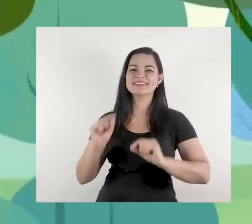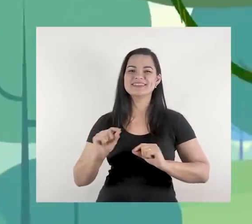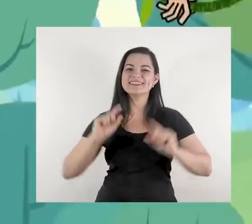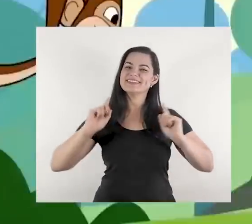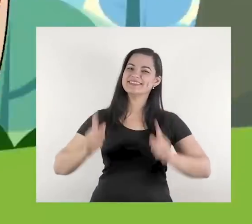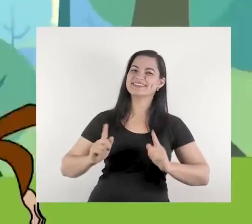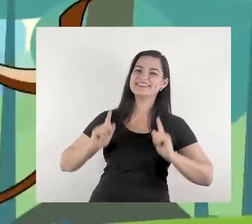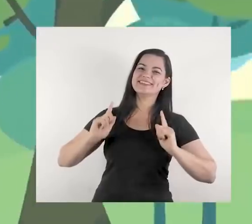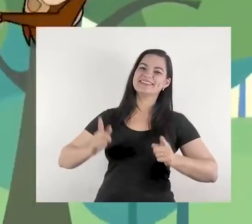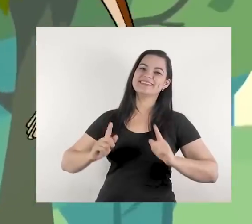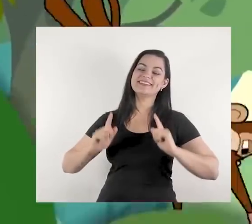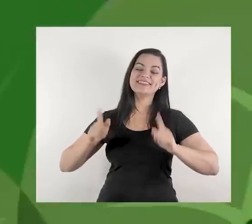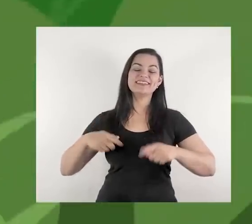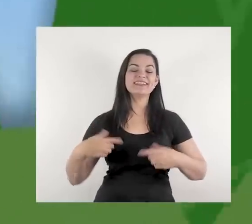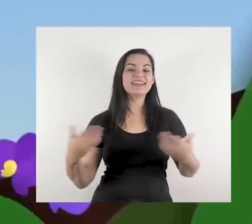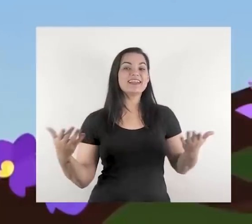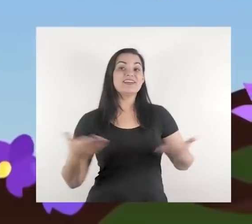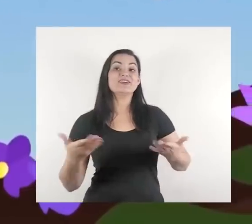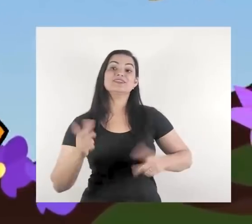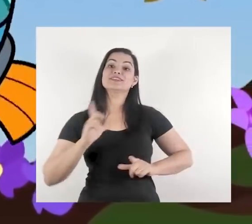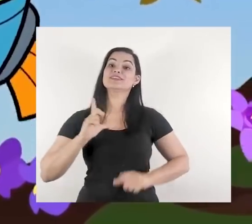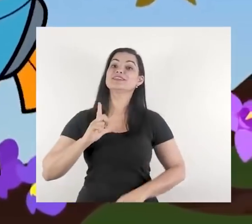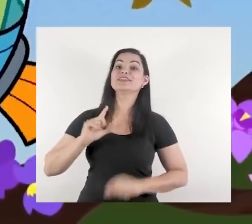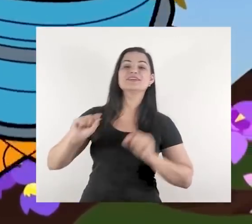Hoje tem mais uma aventura.